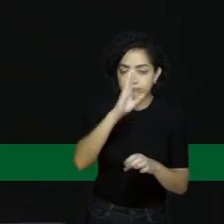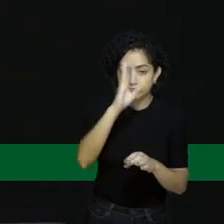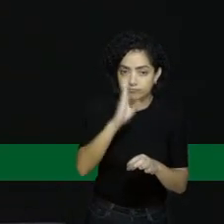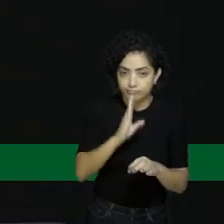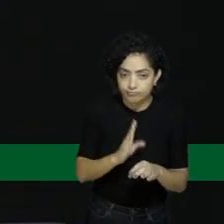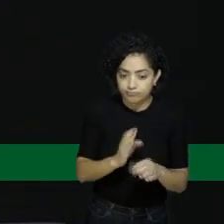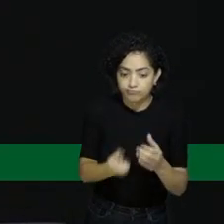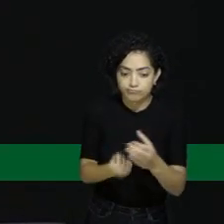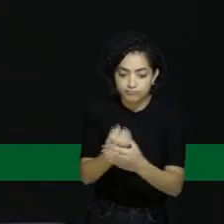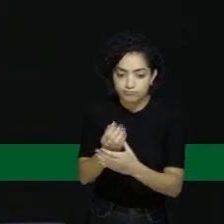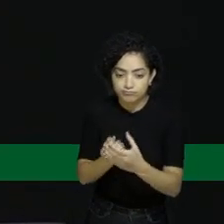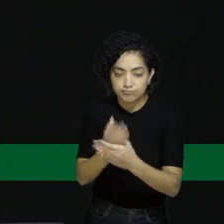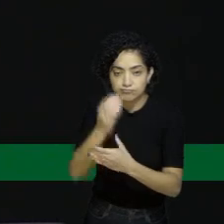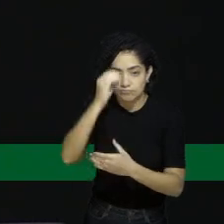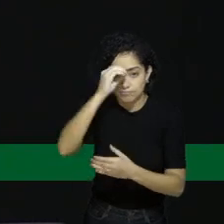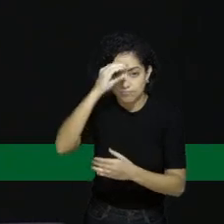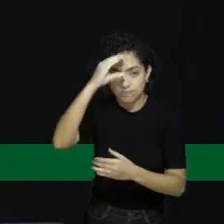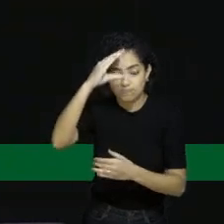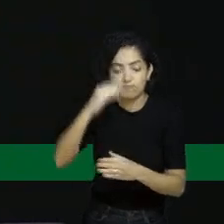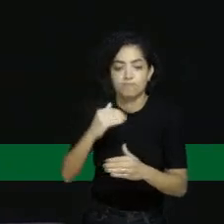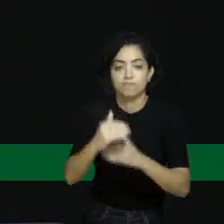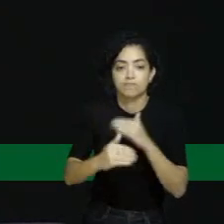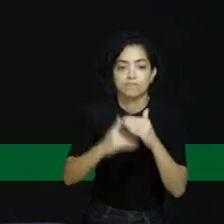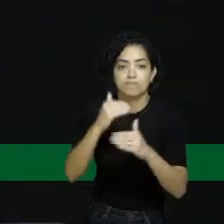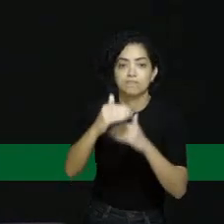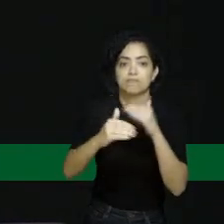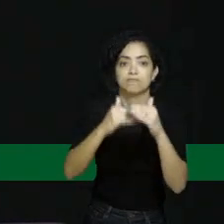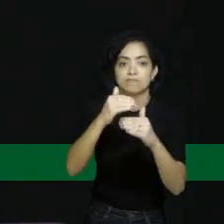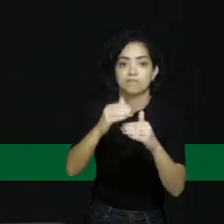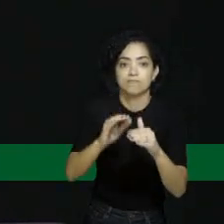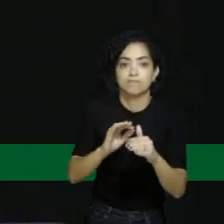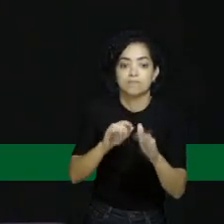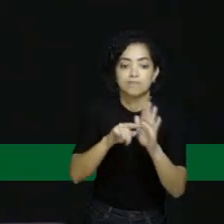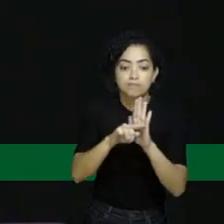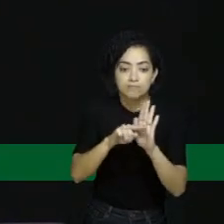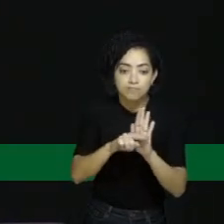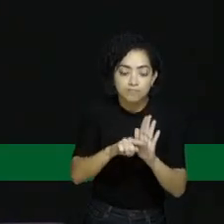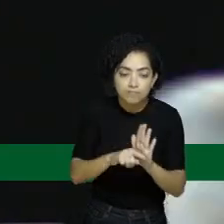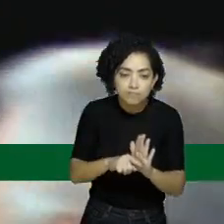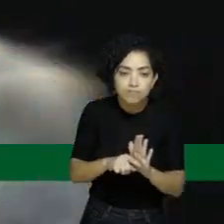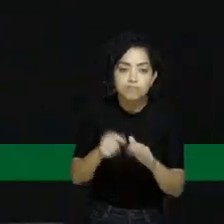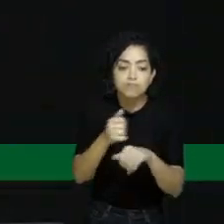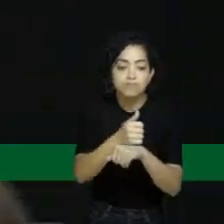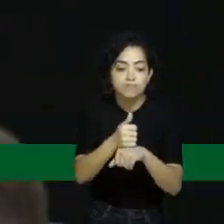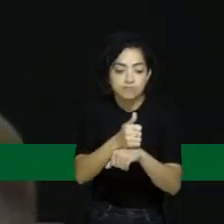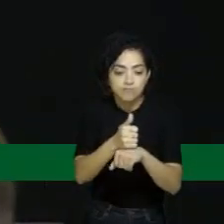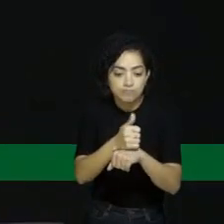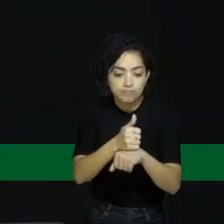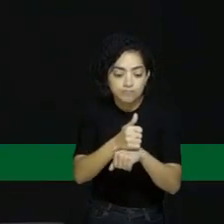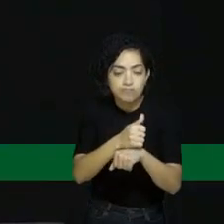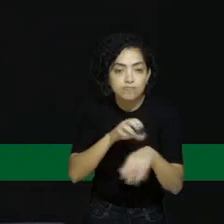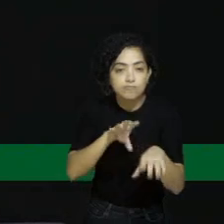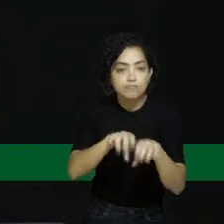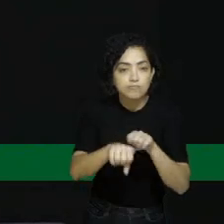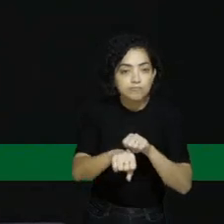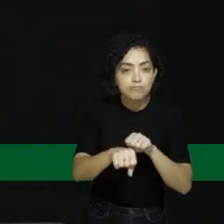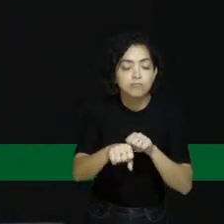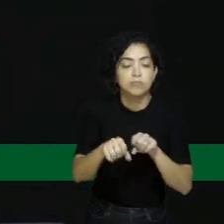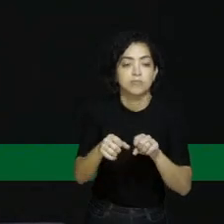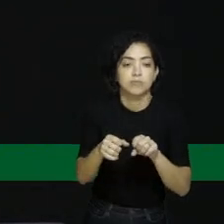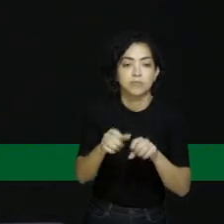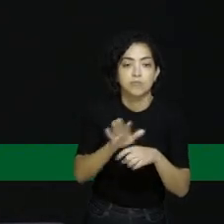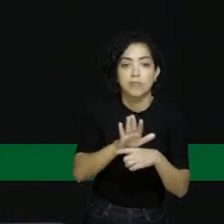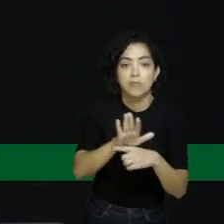produzir conhecimento através do desenvolvimento de pesquisa, produzir formação profissional e, acima de tudo, contribuir